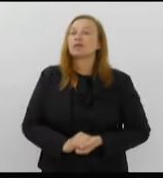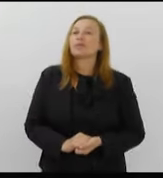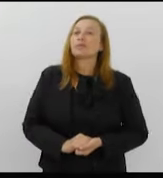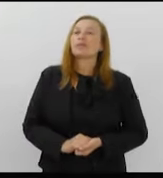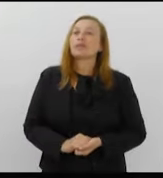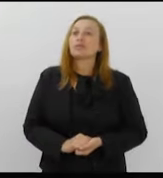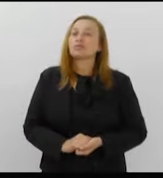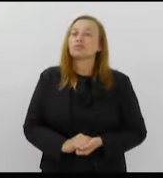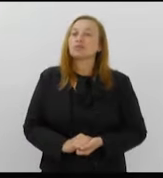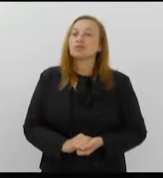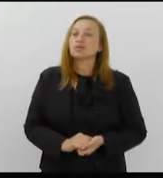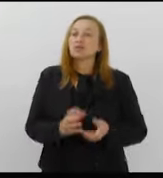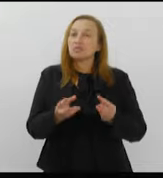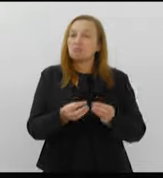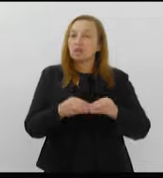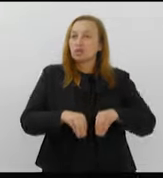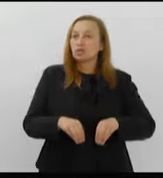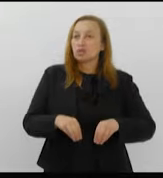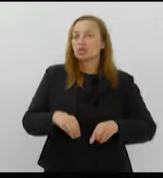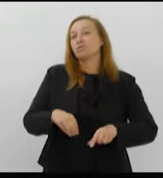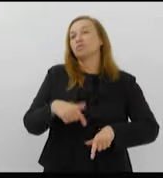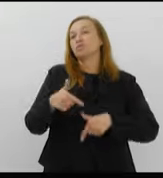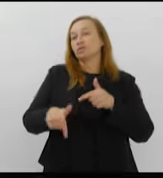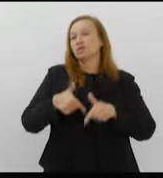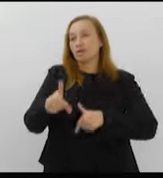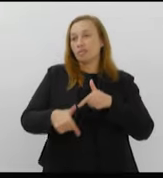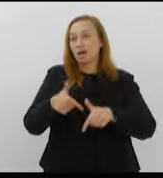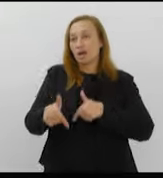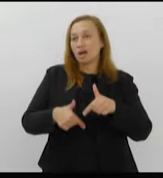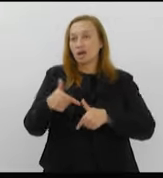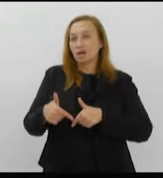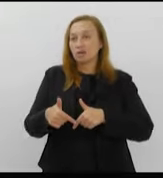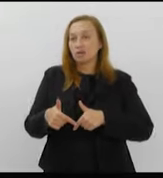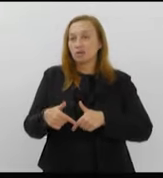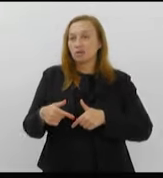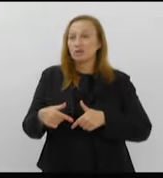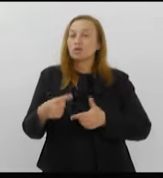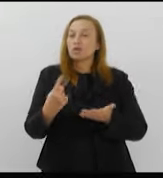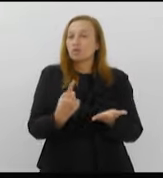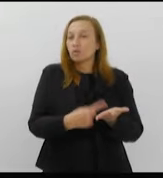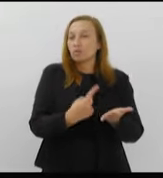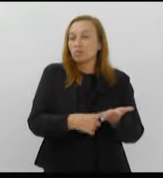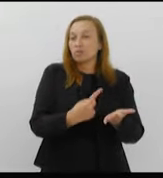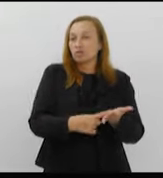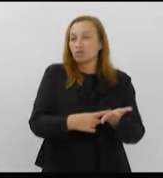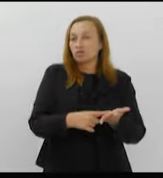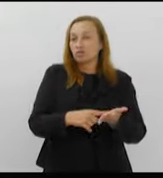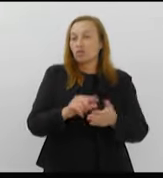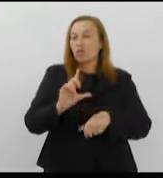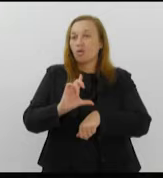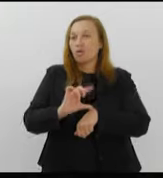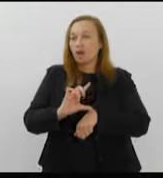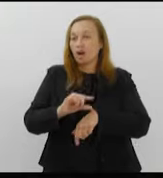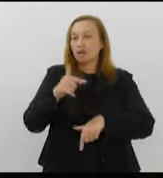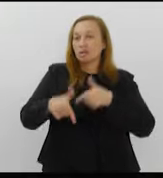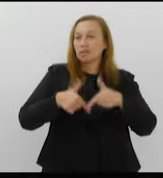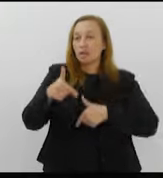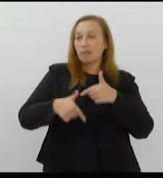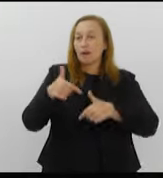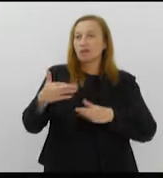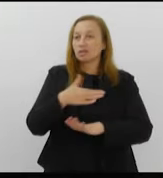a precarização dos serviços e, portanto, do cumprimento da jornada de trabalhos de médicos, enfermeiros, fisioterapeutas,